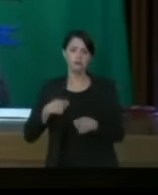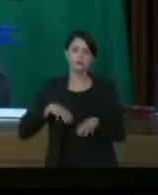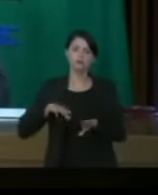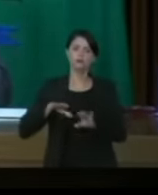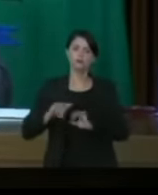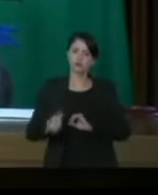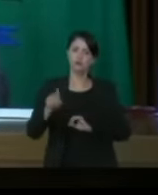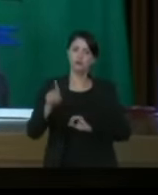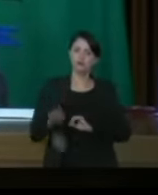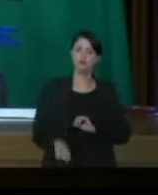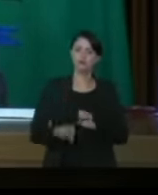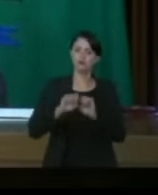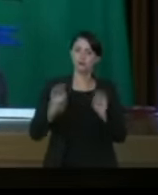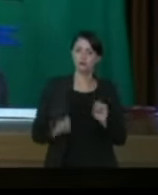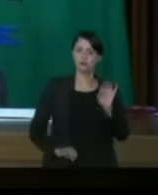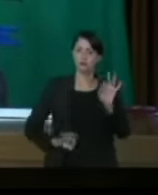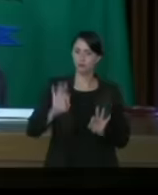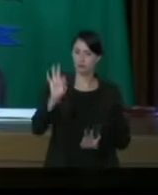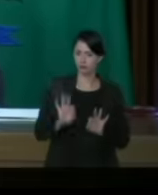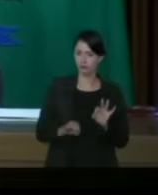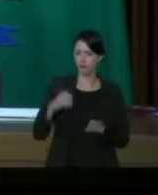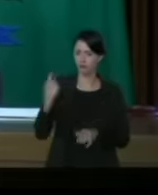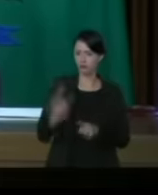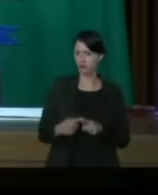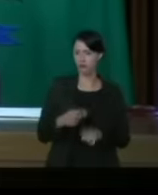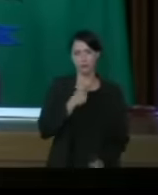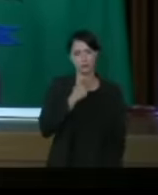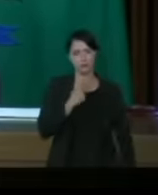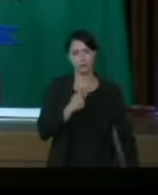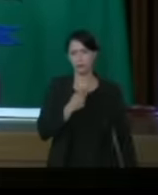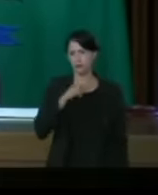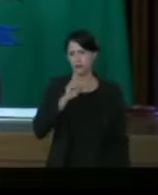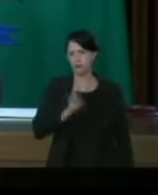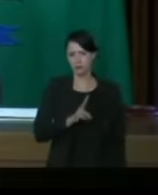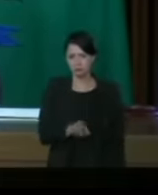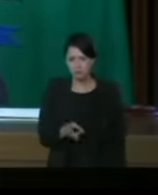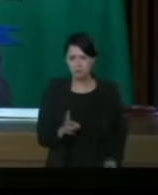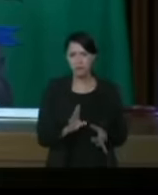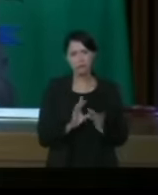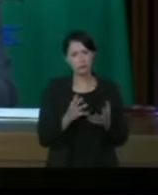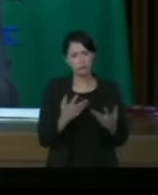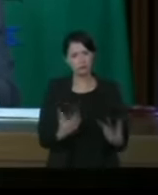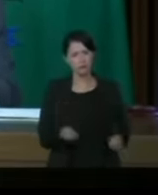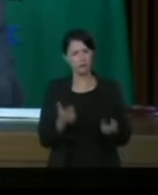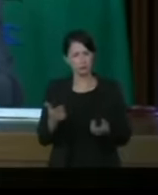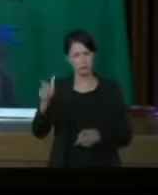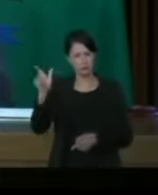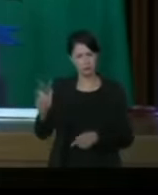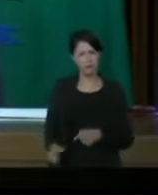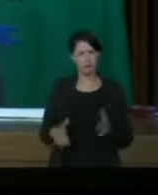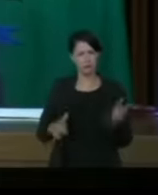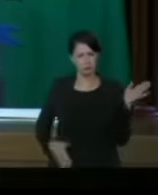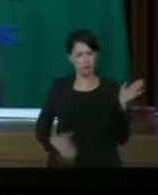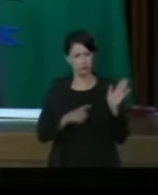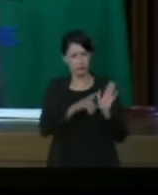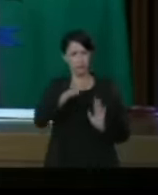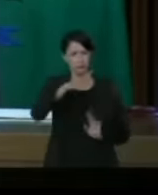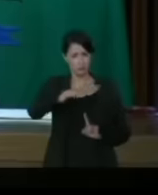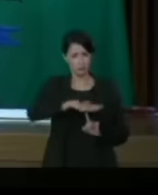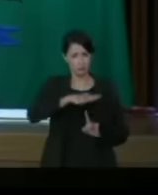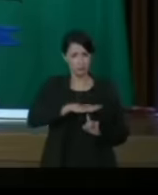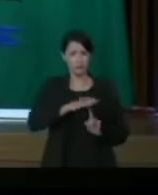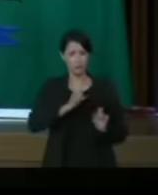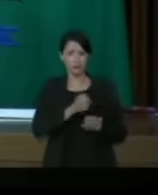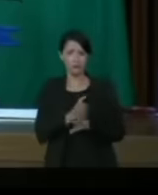sistematizada organizada porque a gente não pode continuar permitindo que um criminoso no Paraná possa se